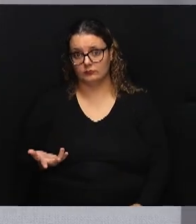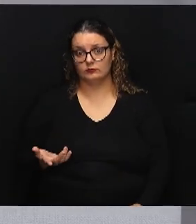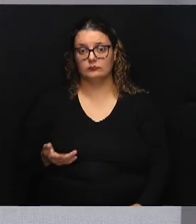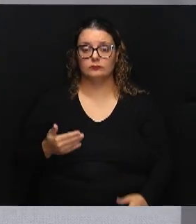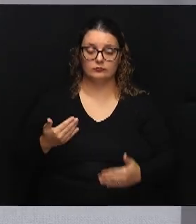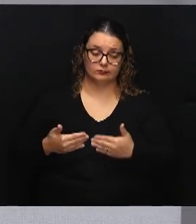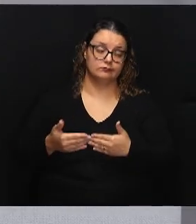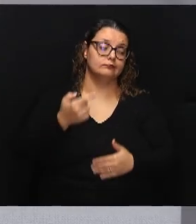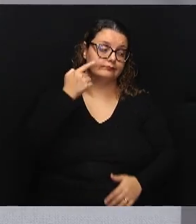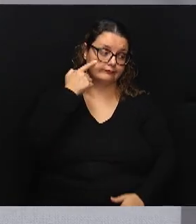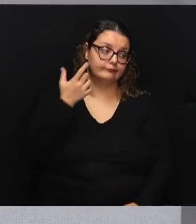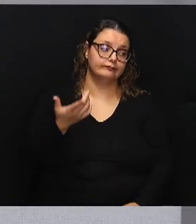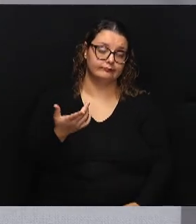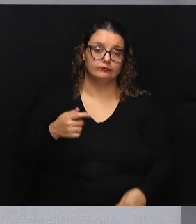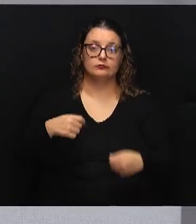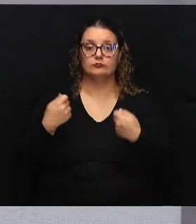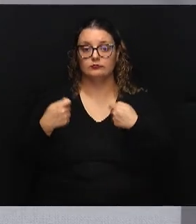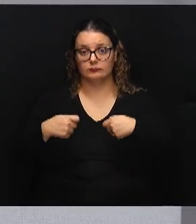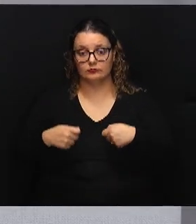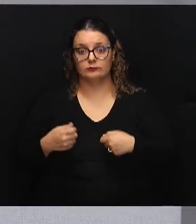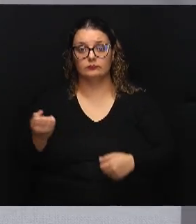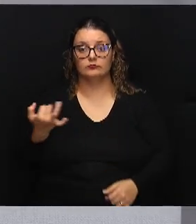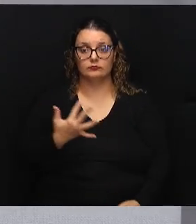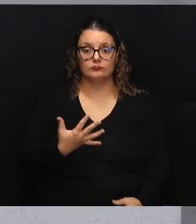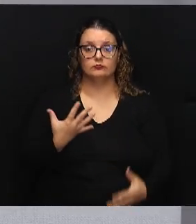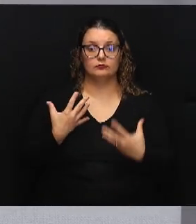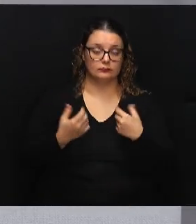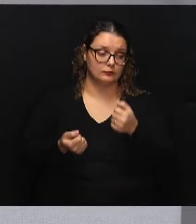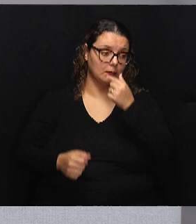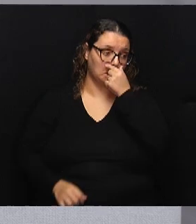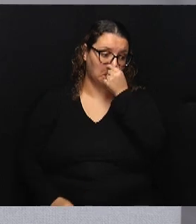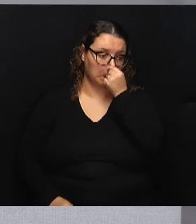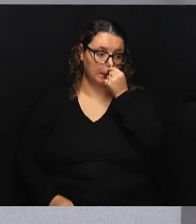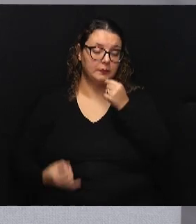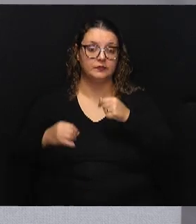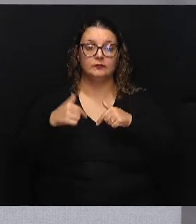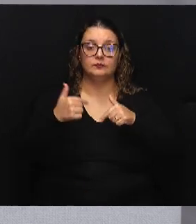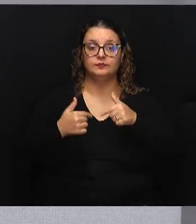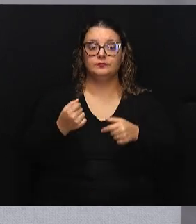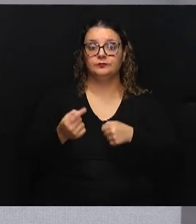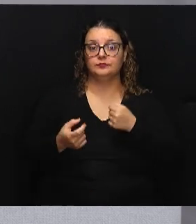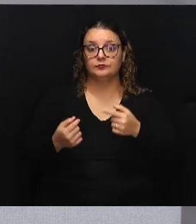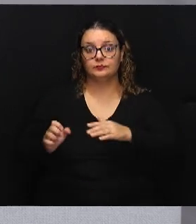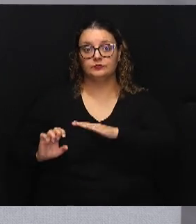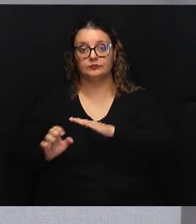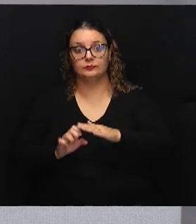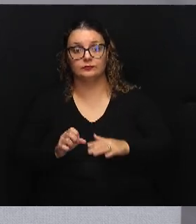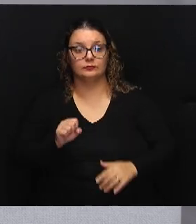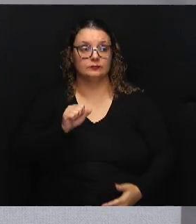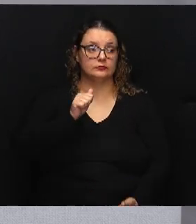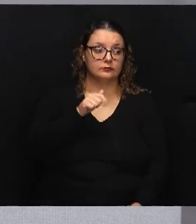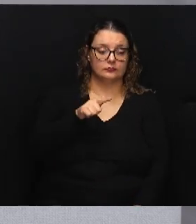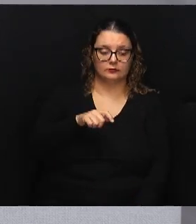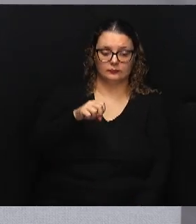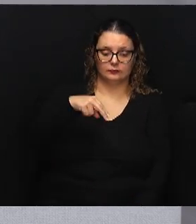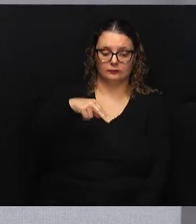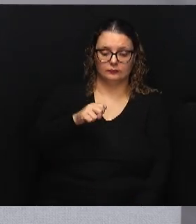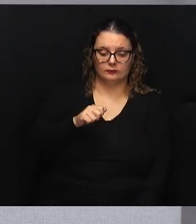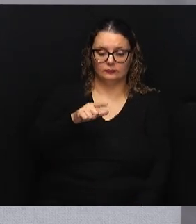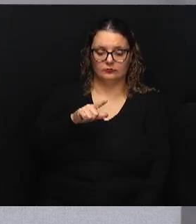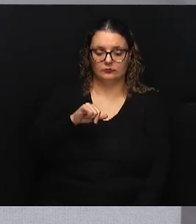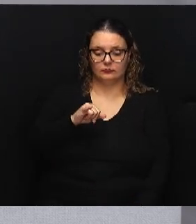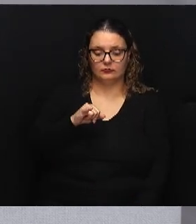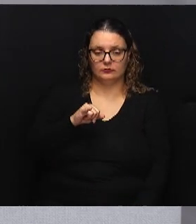uma noção de quanto você precisa ganhar, né? Se você trabalha algum negócio que tem sazonalidade, né, que a gente fala, que tem períodos que